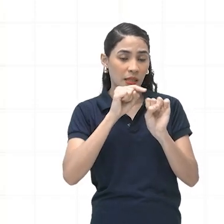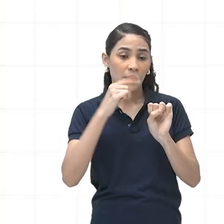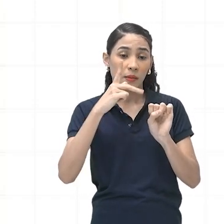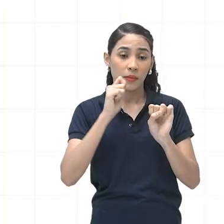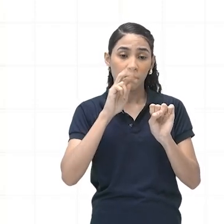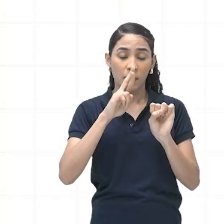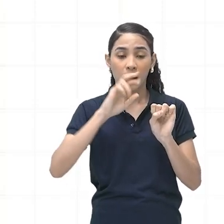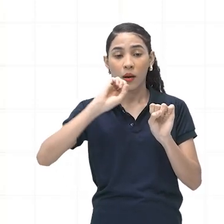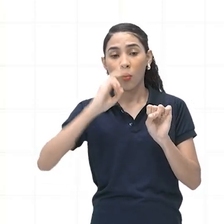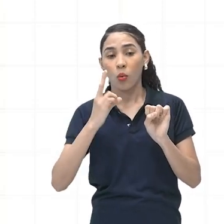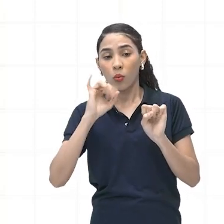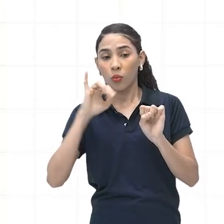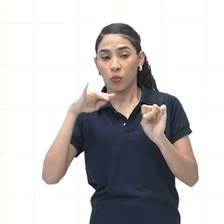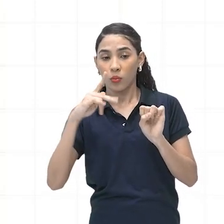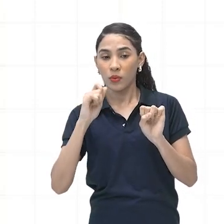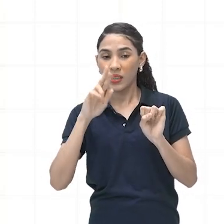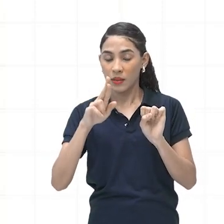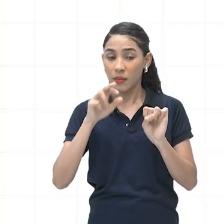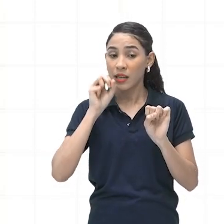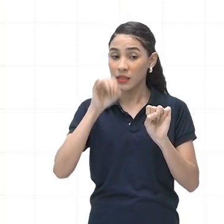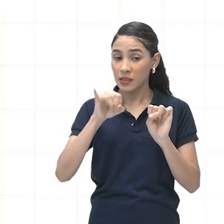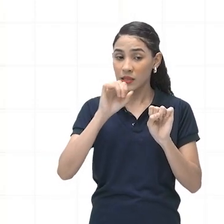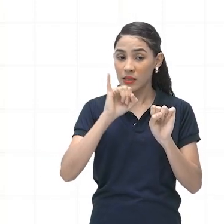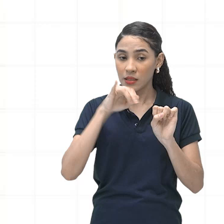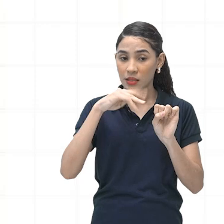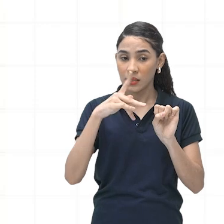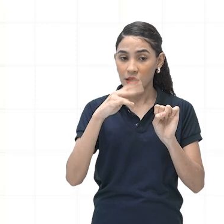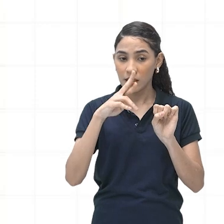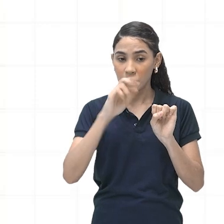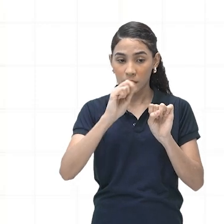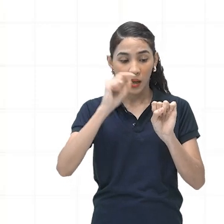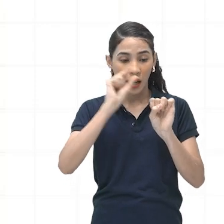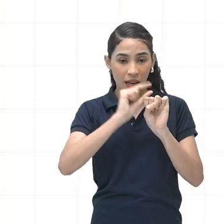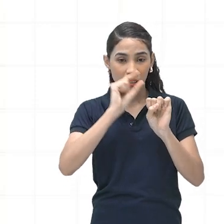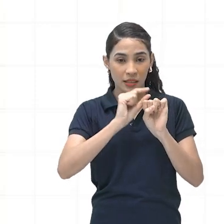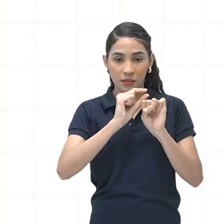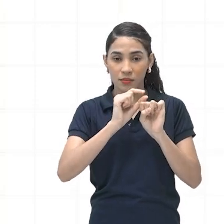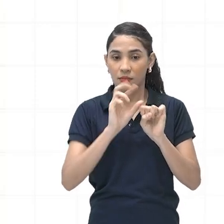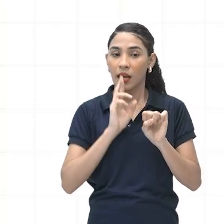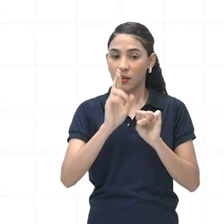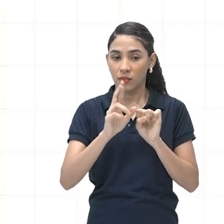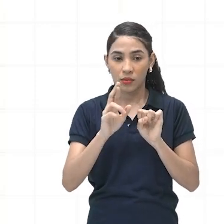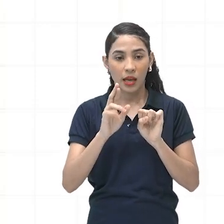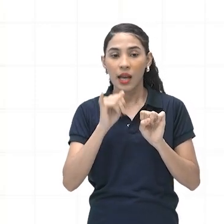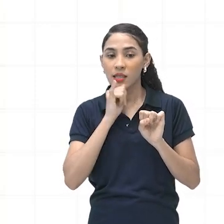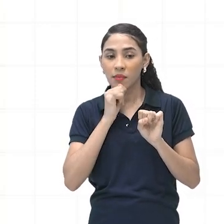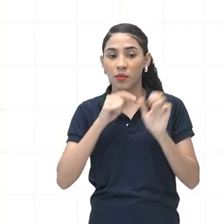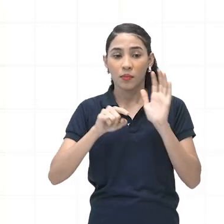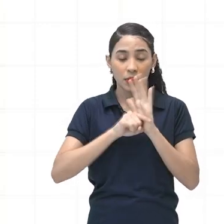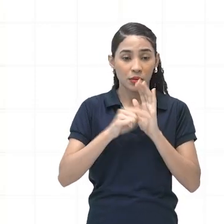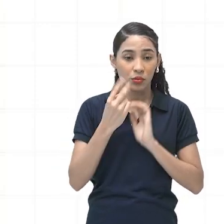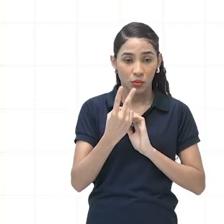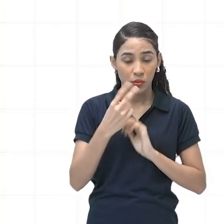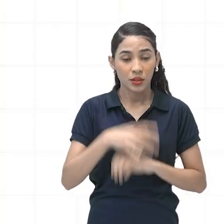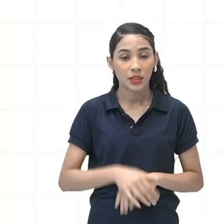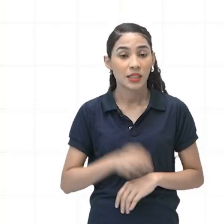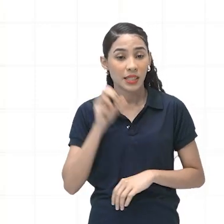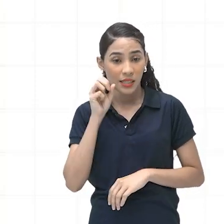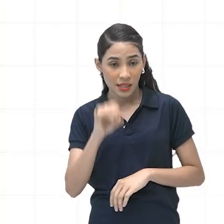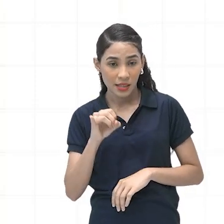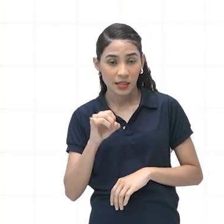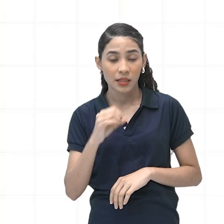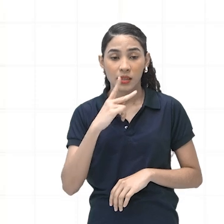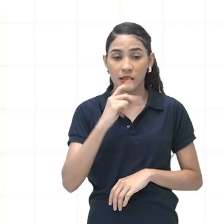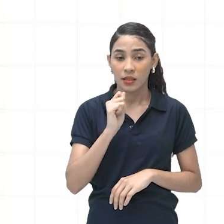ímpar. Se ela for ímpar, o resultado é o próprio radicando. Menos 2. Porém, se ela